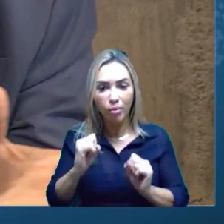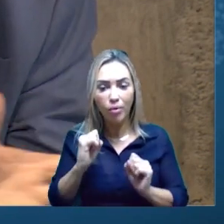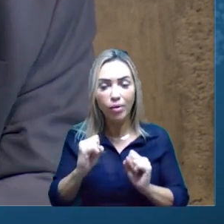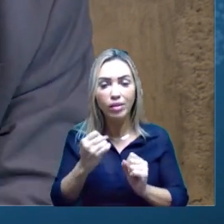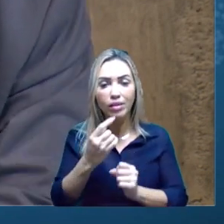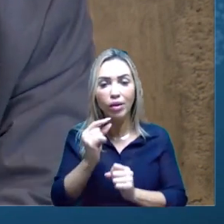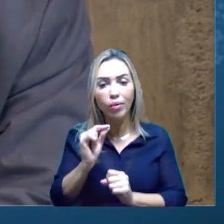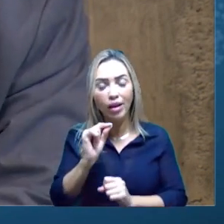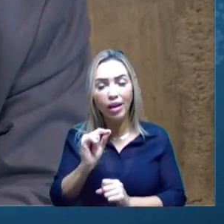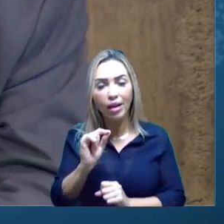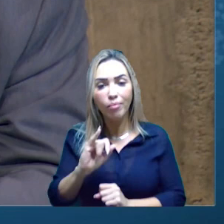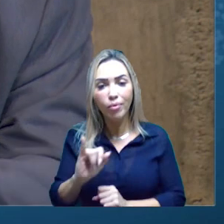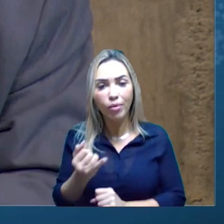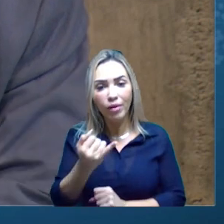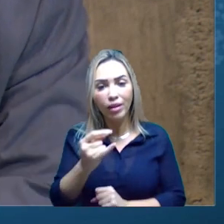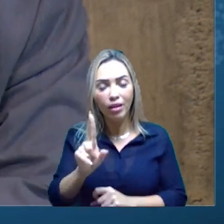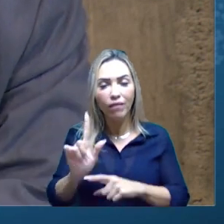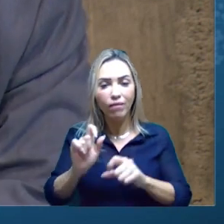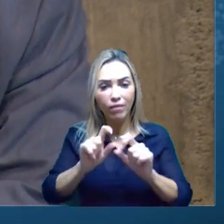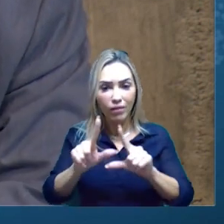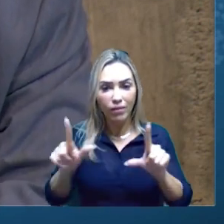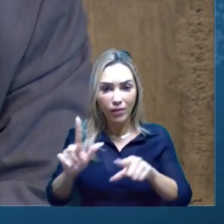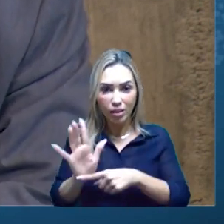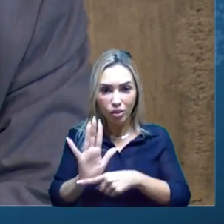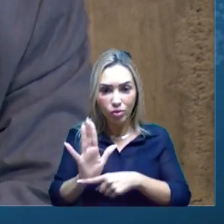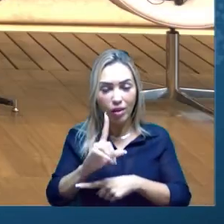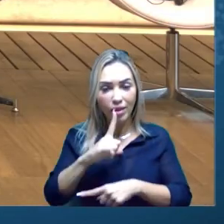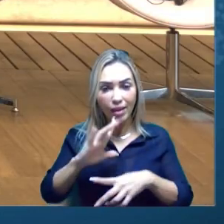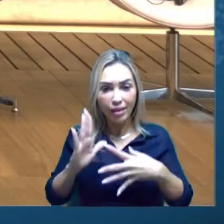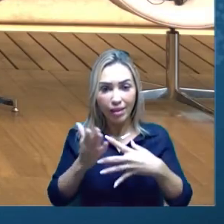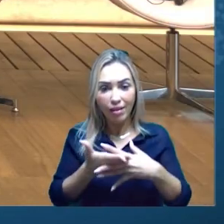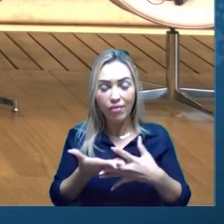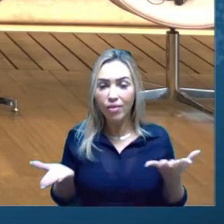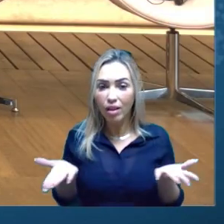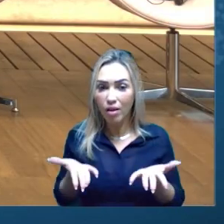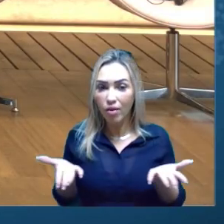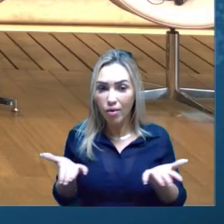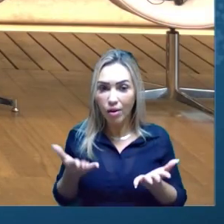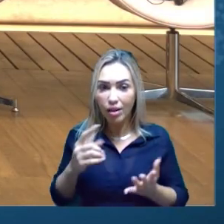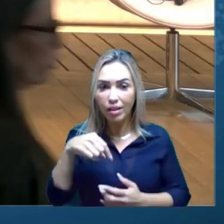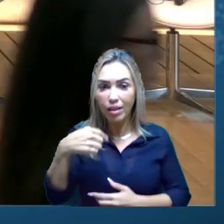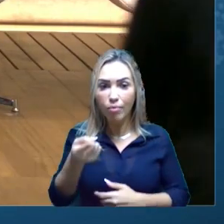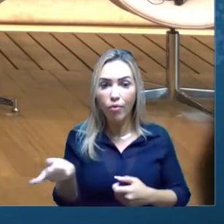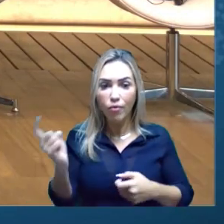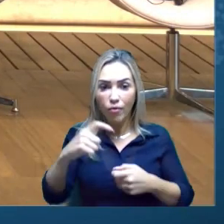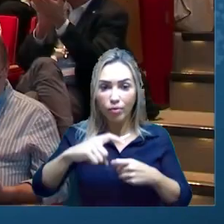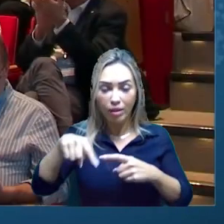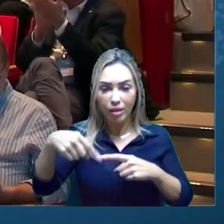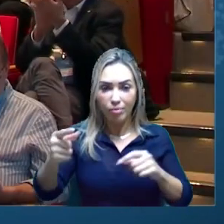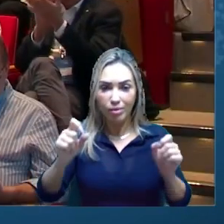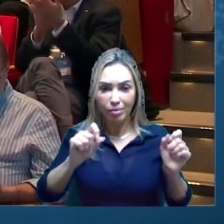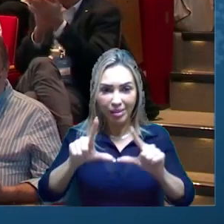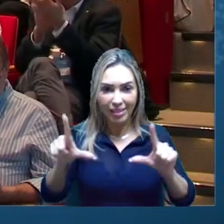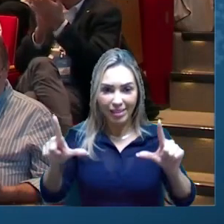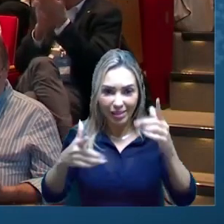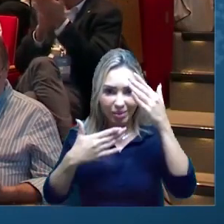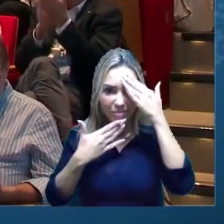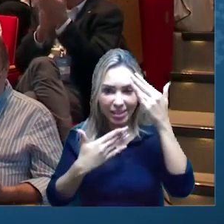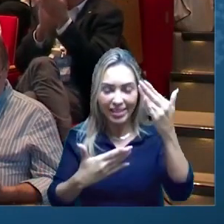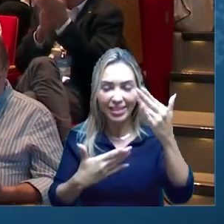isso do vídeo, e a gente tem um intervalo agora, e a gente retorna na próxima sessão. Muito obrigado.